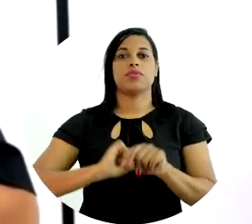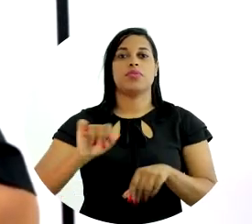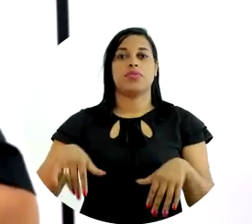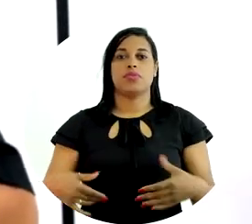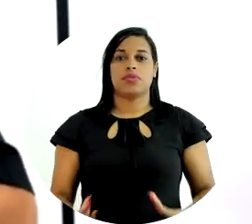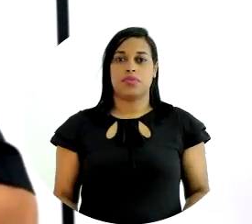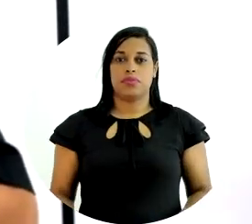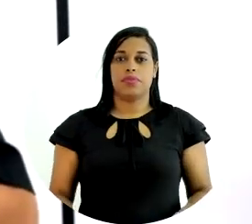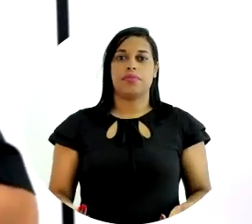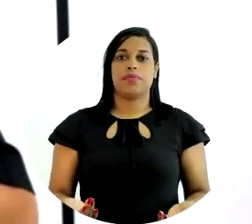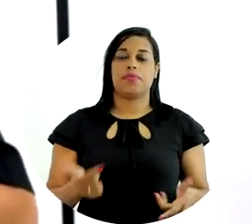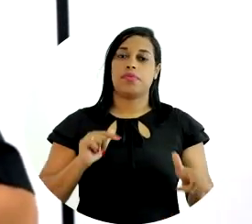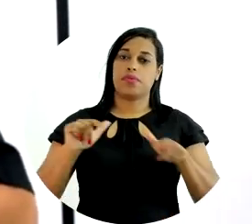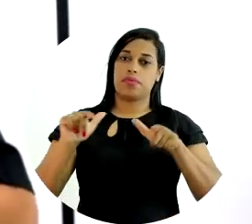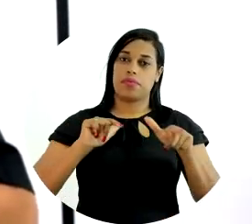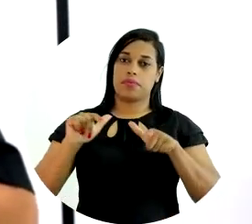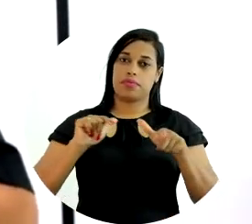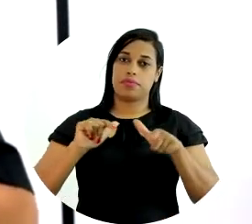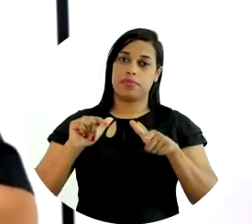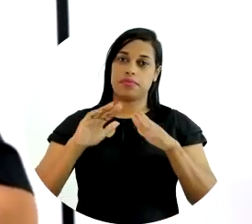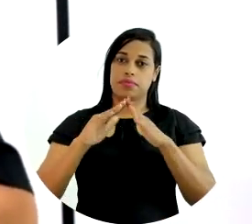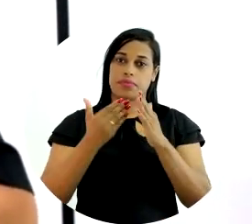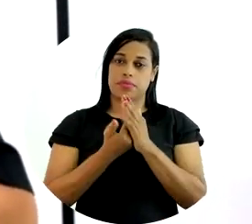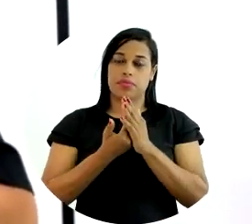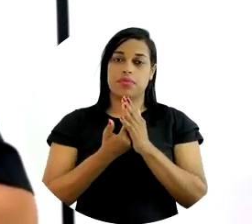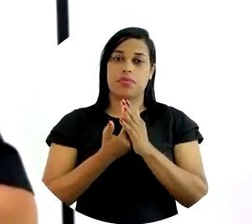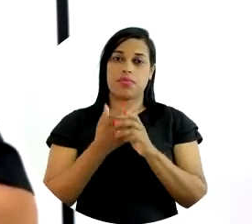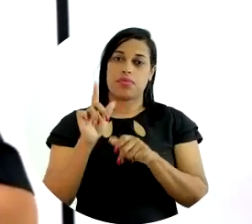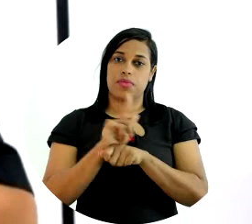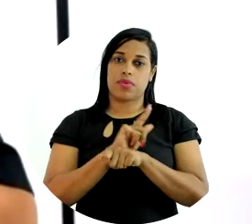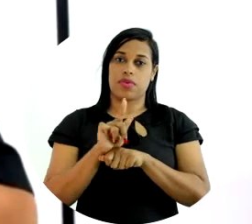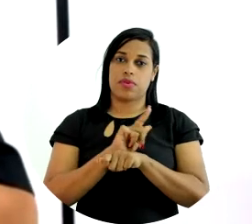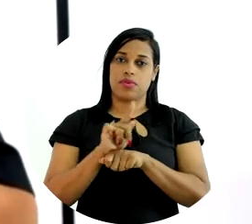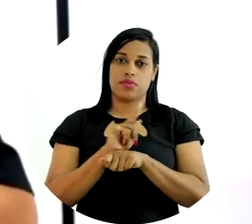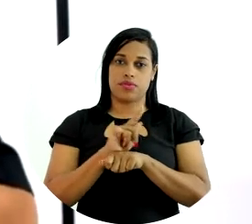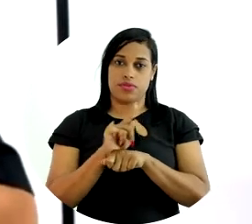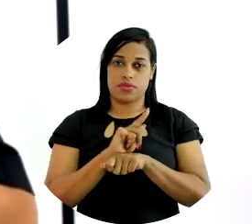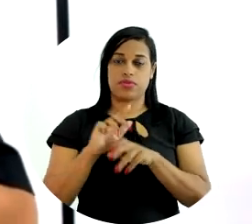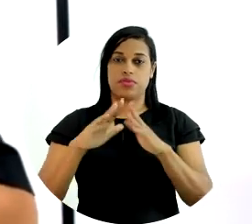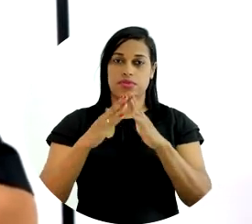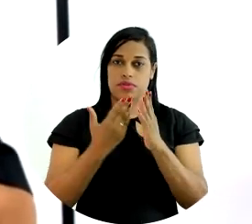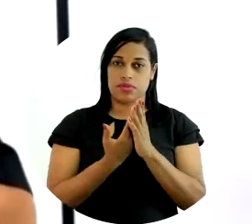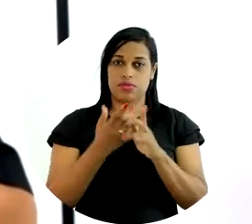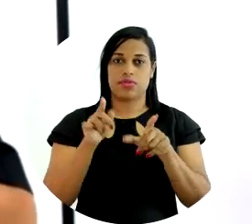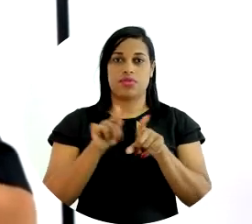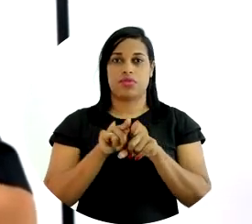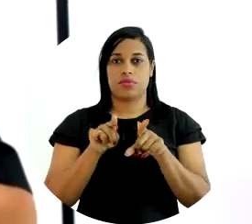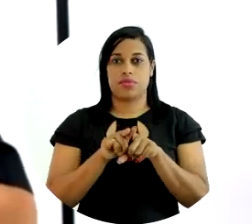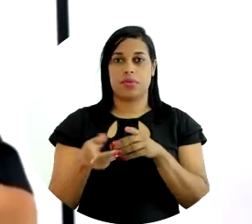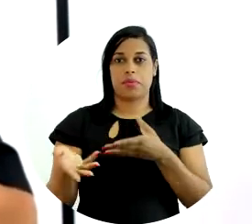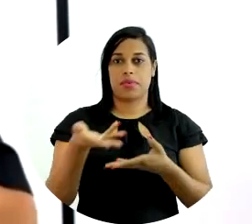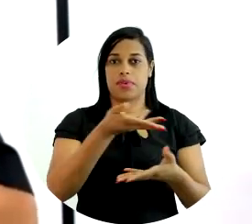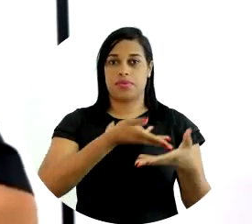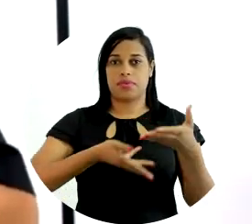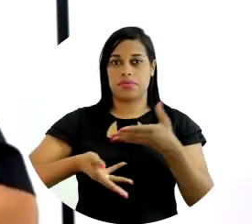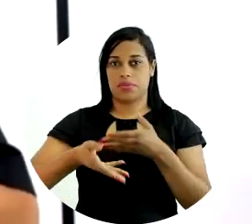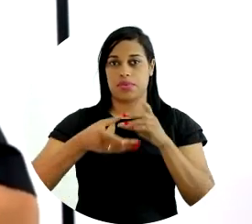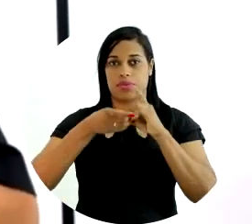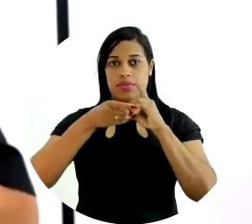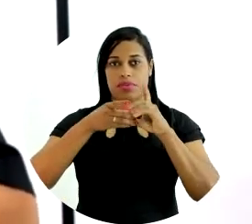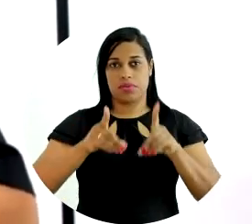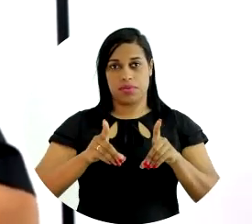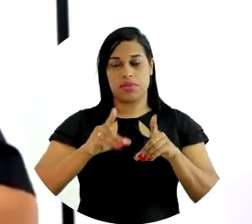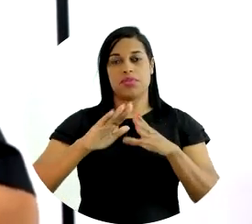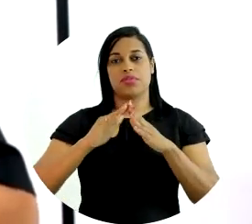estudando o trabalhador da escola enquanto gestor da escola com participantes da